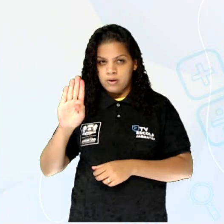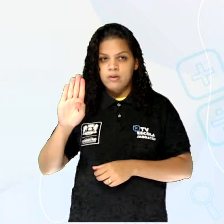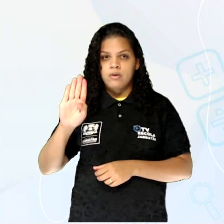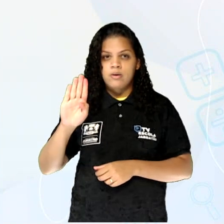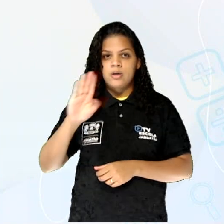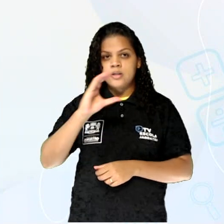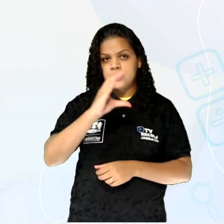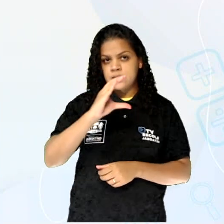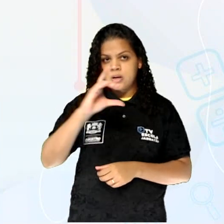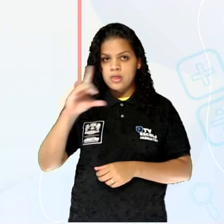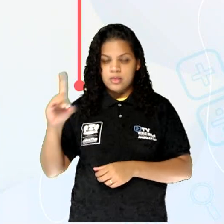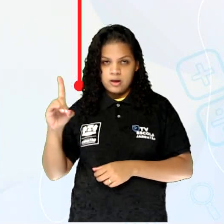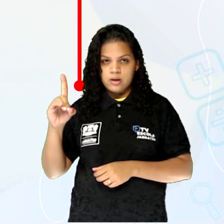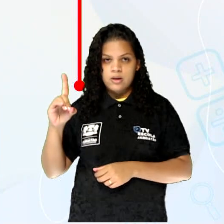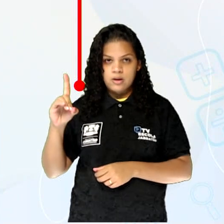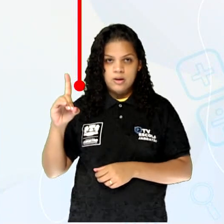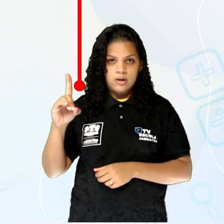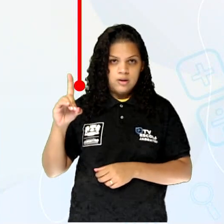1cd